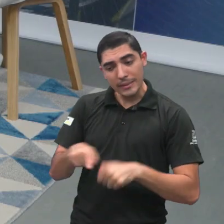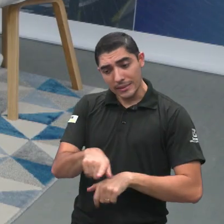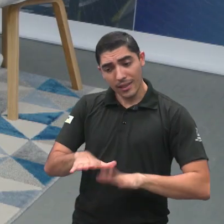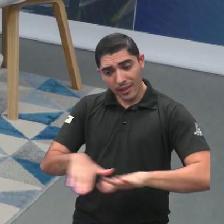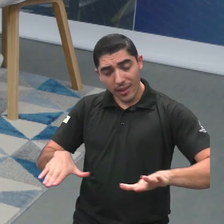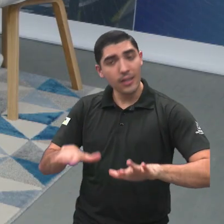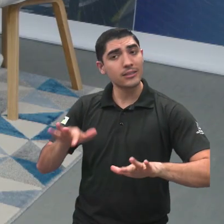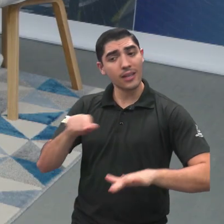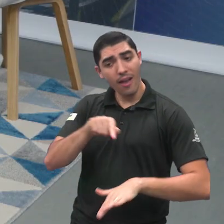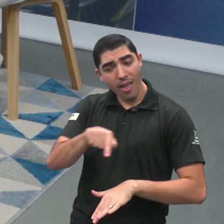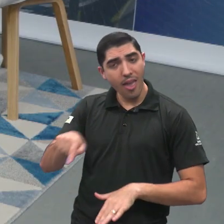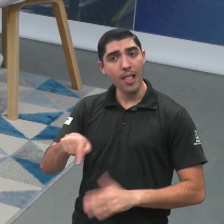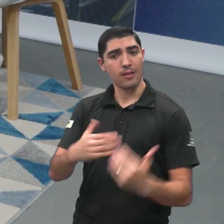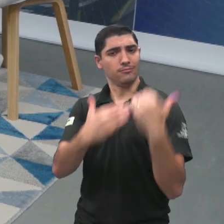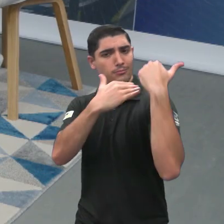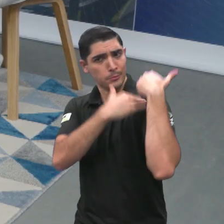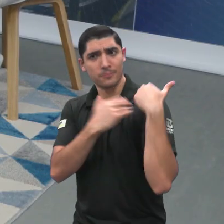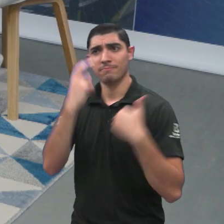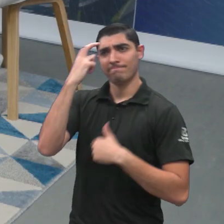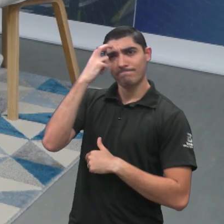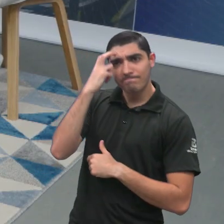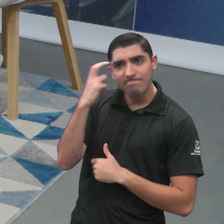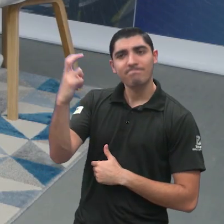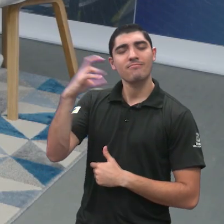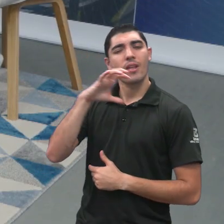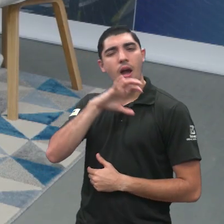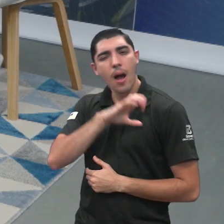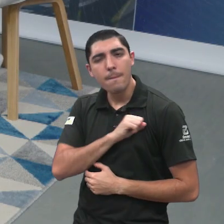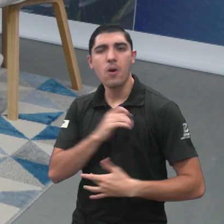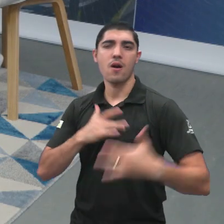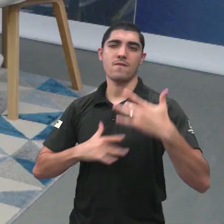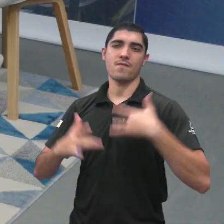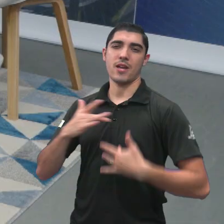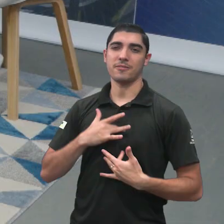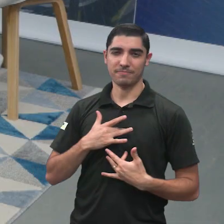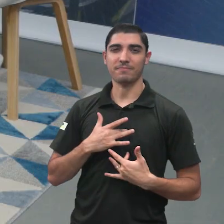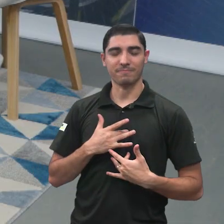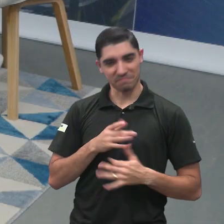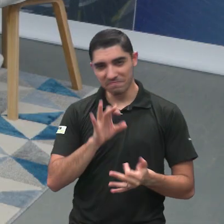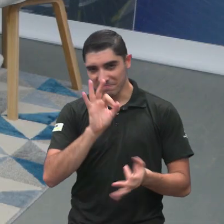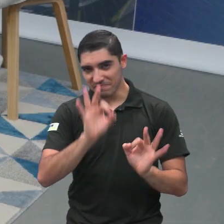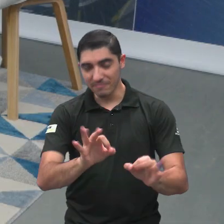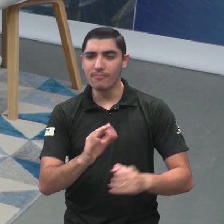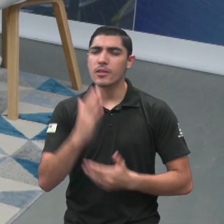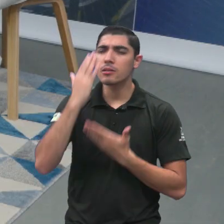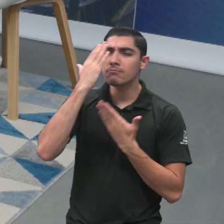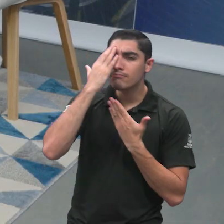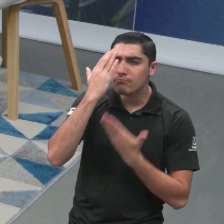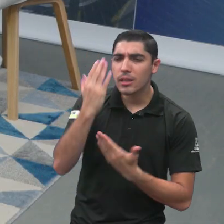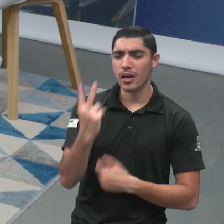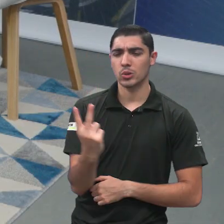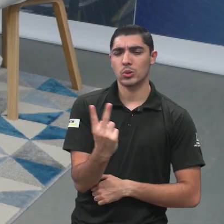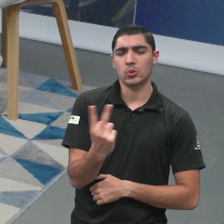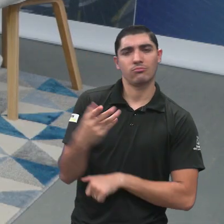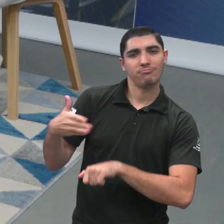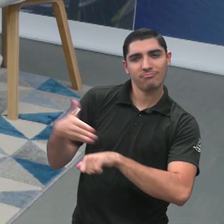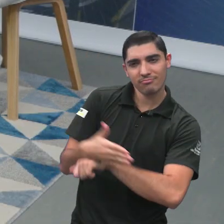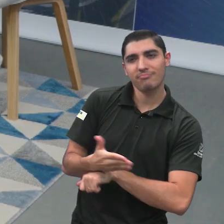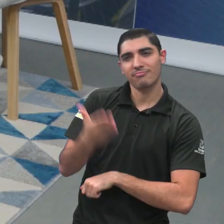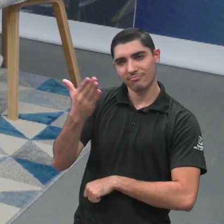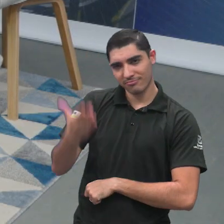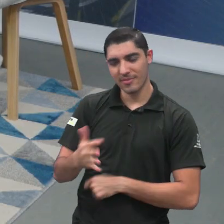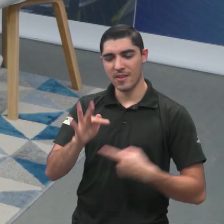mais responsáveis, mais sábias e com mais amor e mais afeto, né, gente? Olha, eu quero muito agradecer a presença de vocês aqui, né,